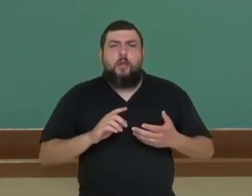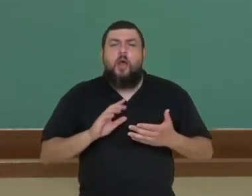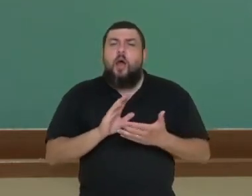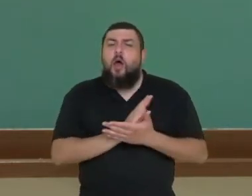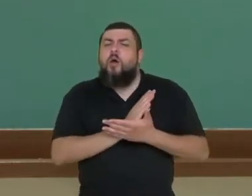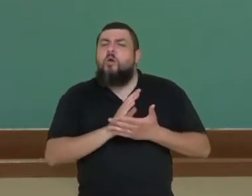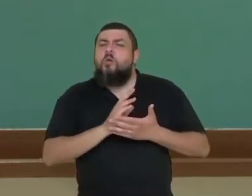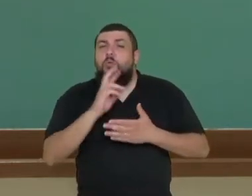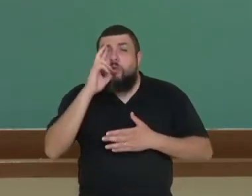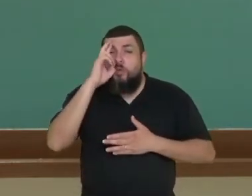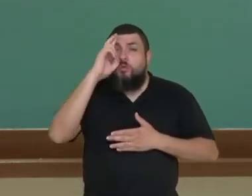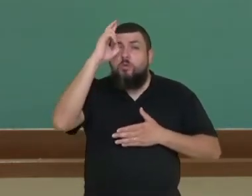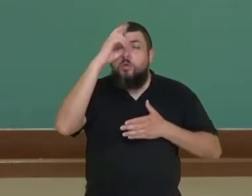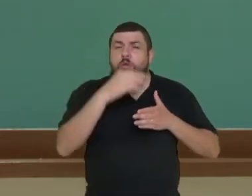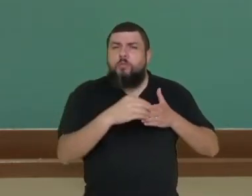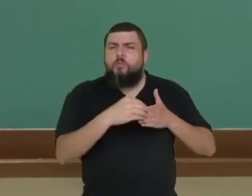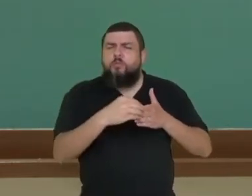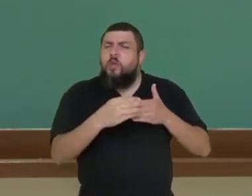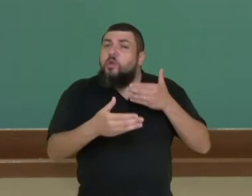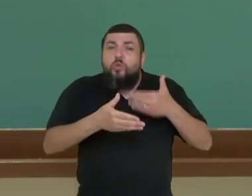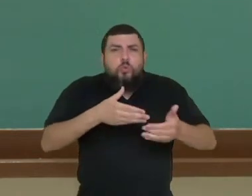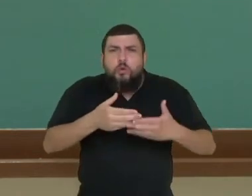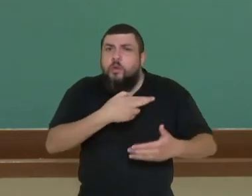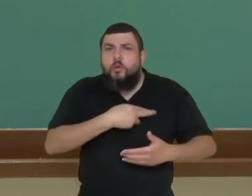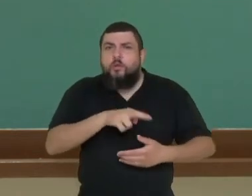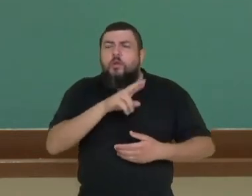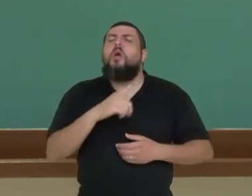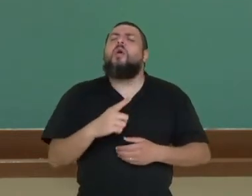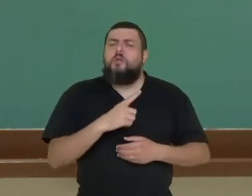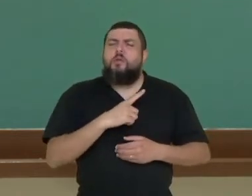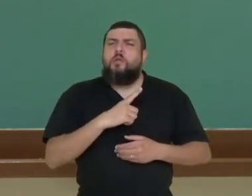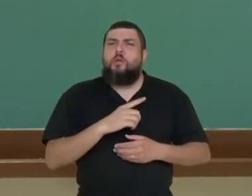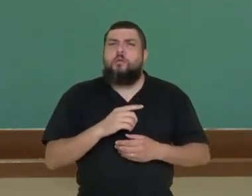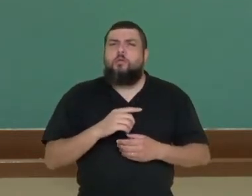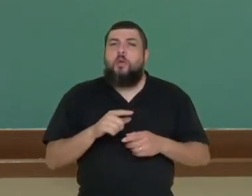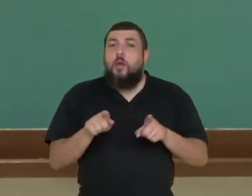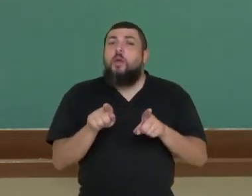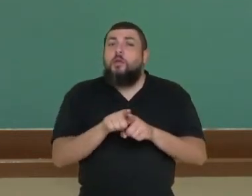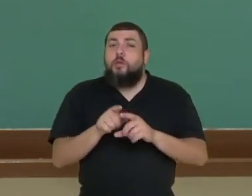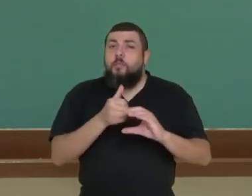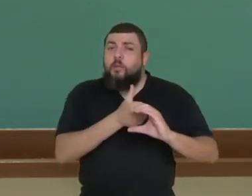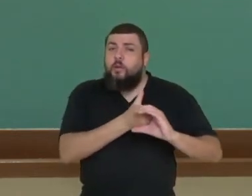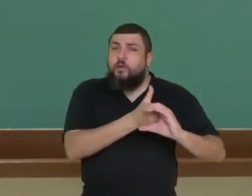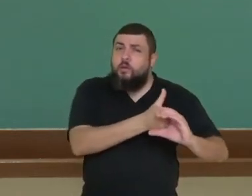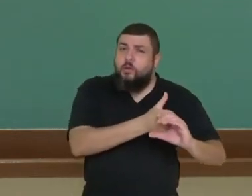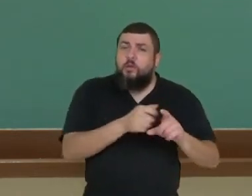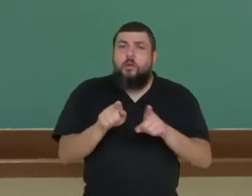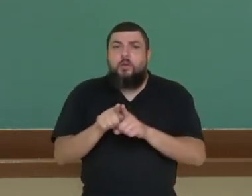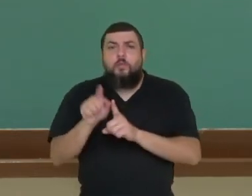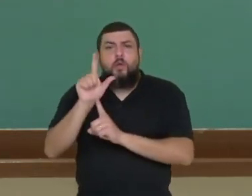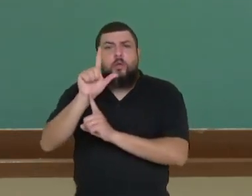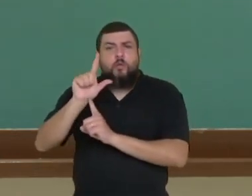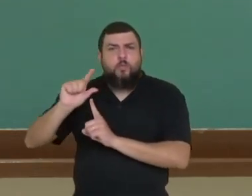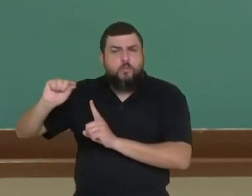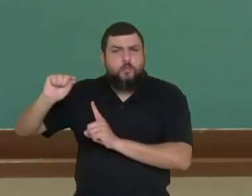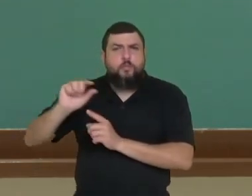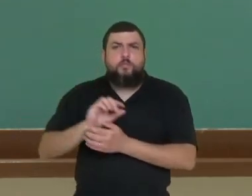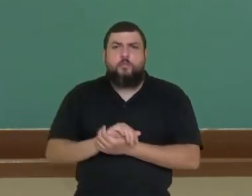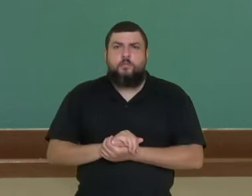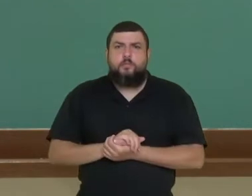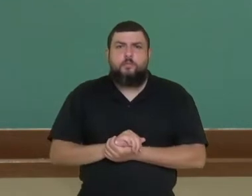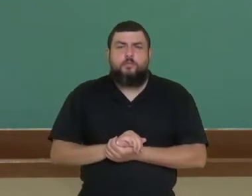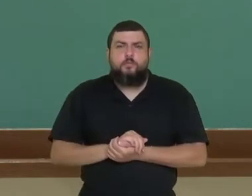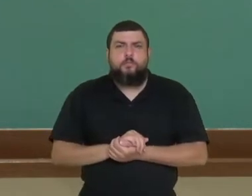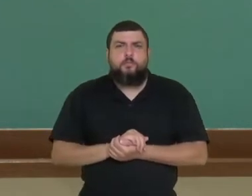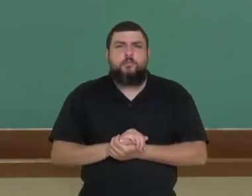líderes religiosos de todas as religiões. Do cristianismo ao islamismo, né? Eu estou